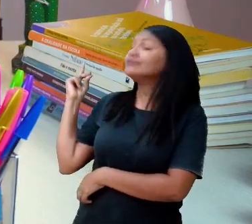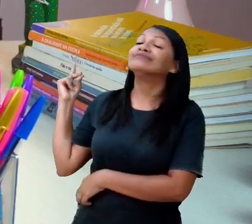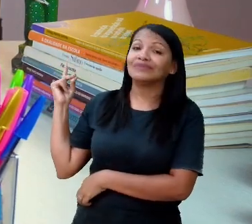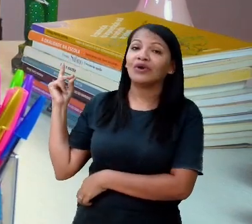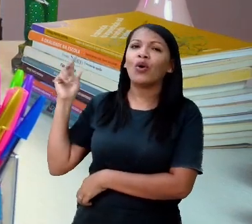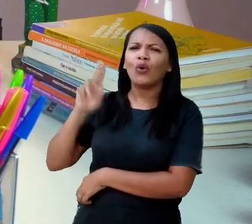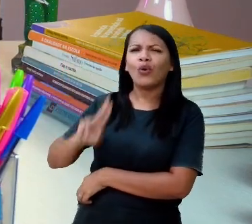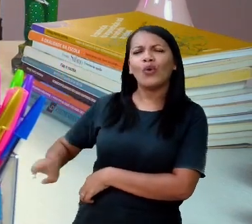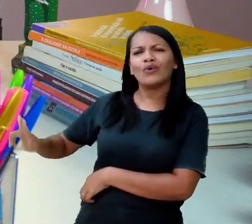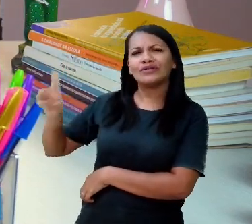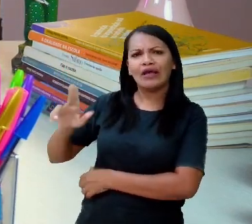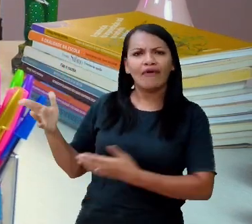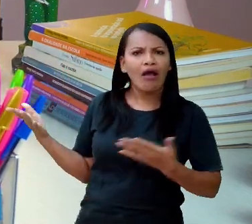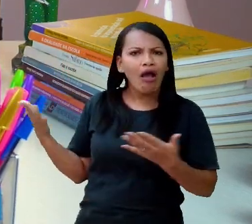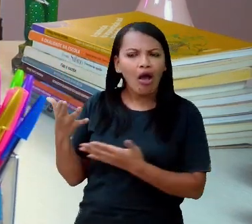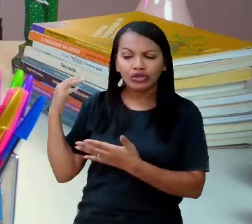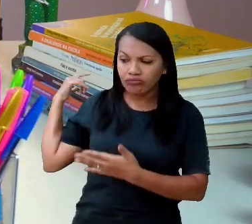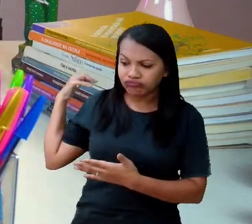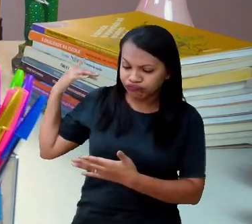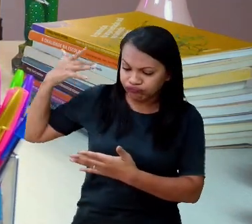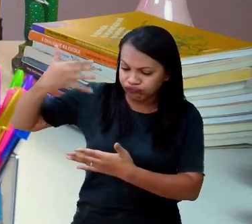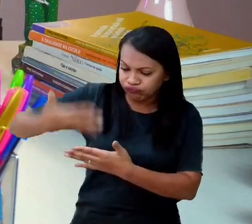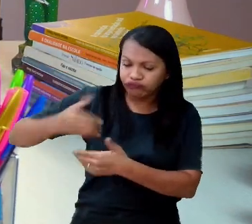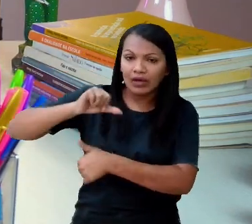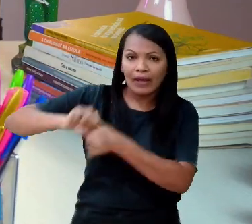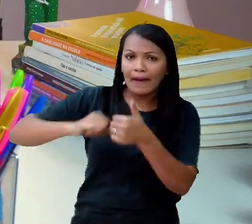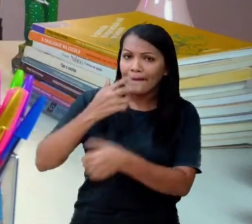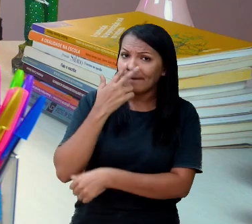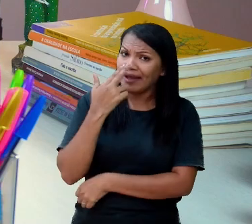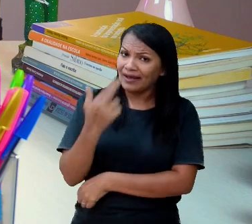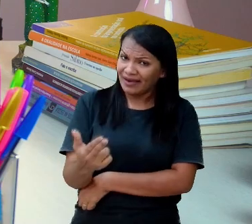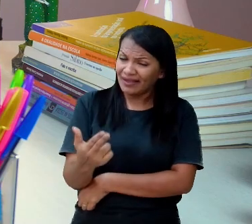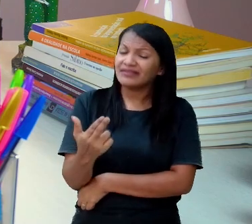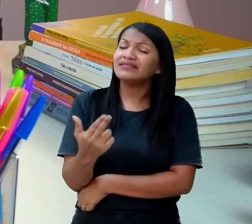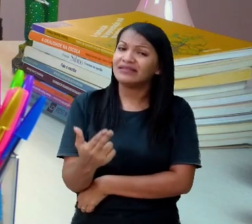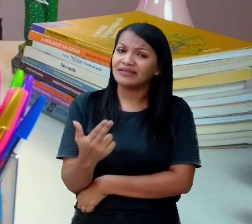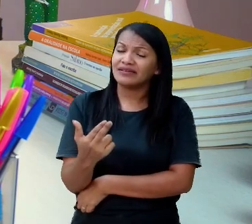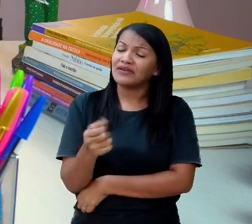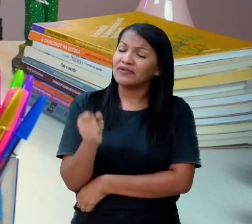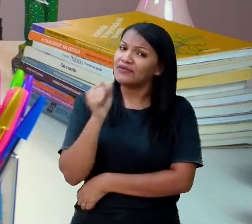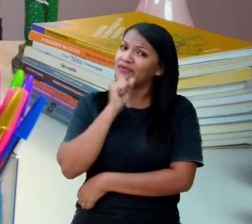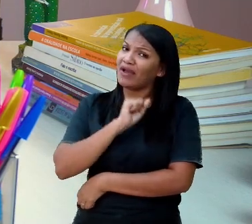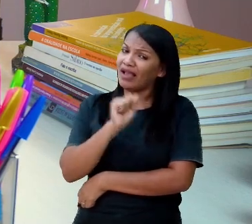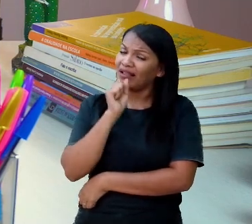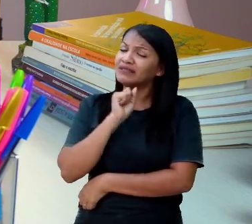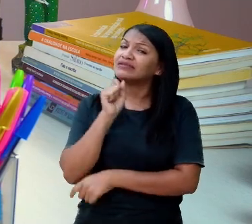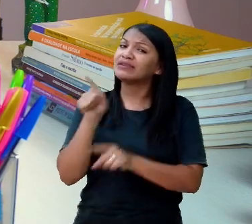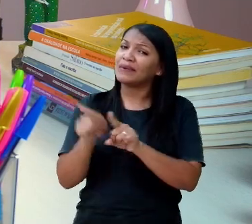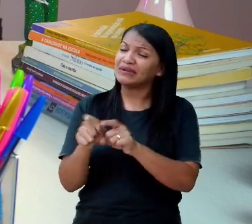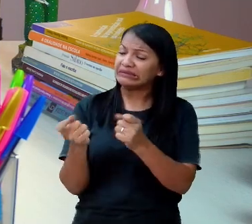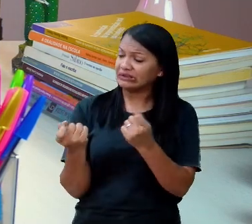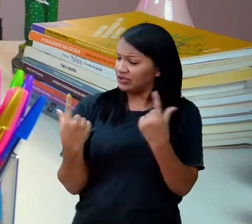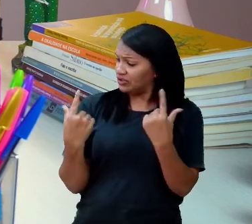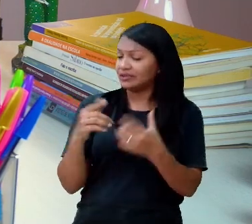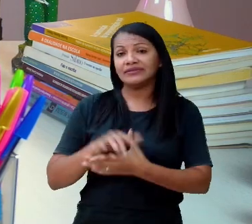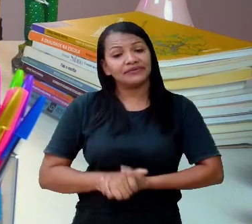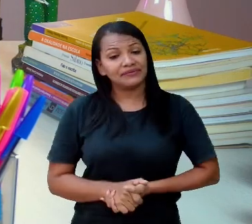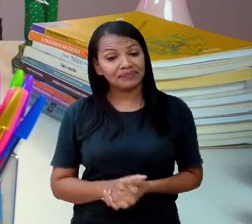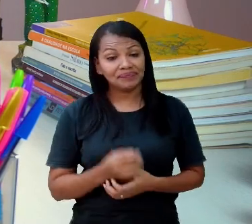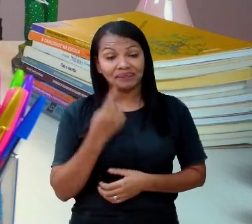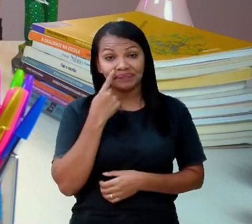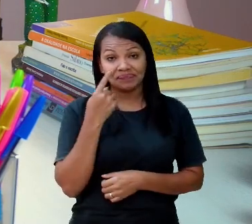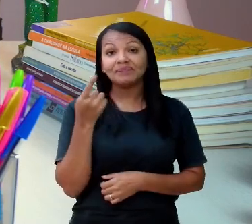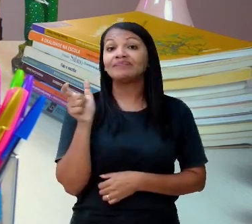décadas, hoje em dia podem parecer antigas e estranhas também. Por exemplo, vossa